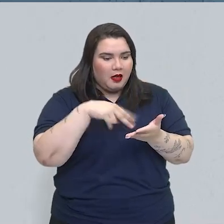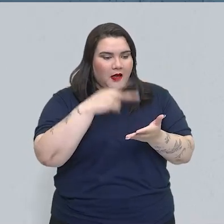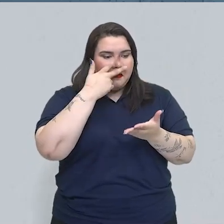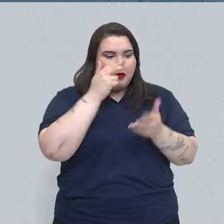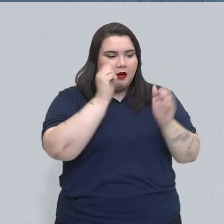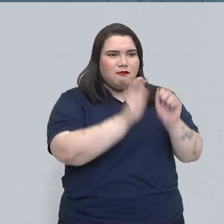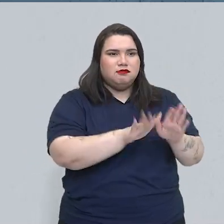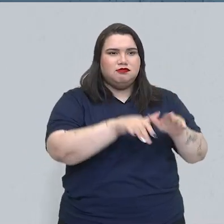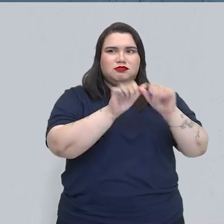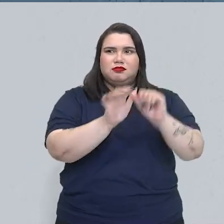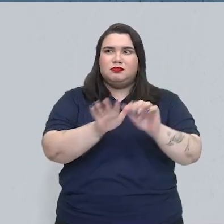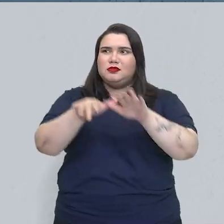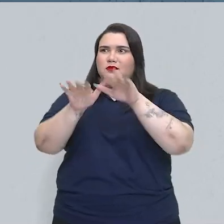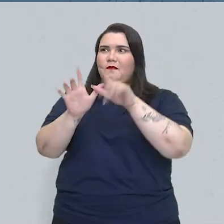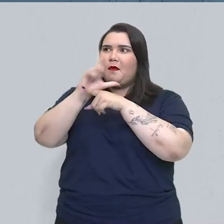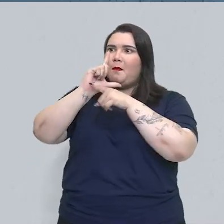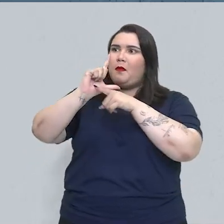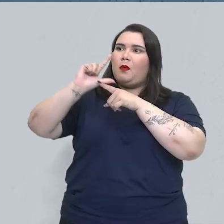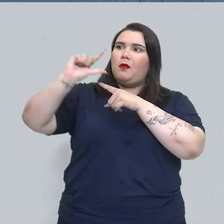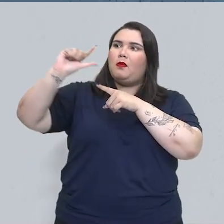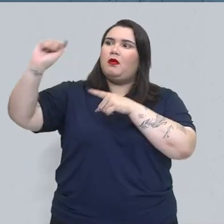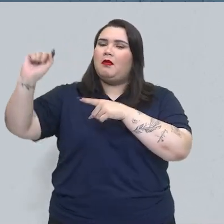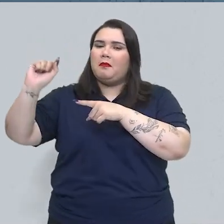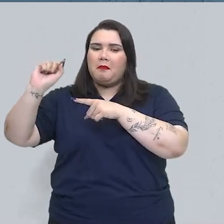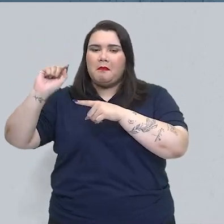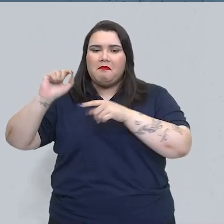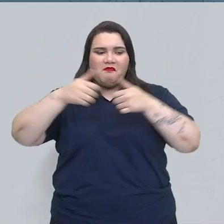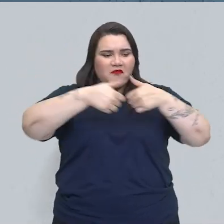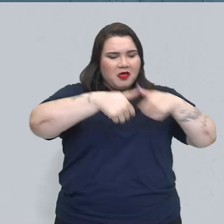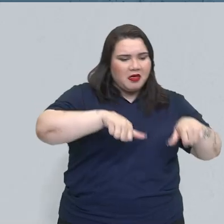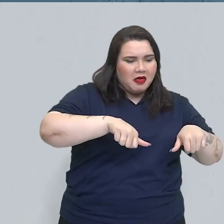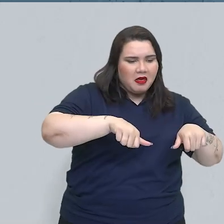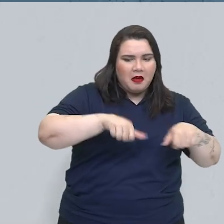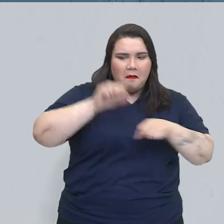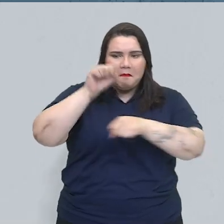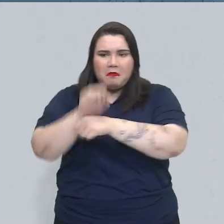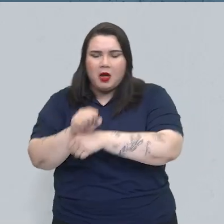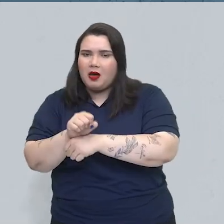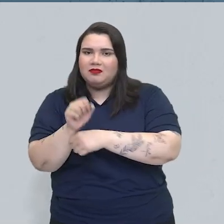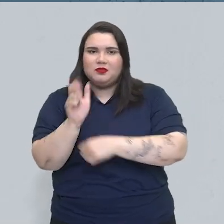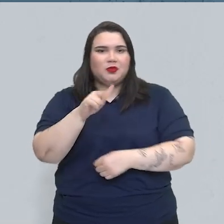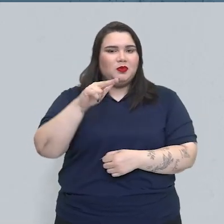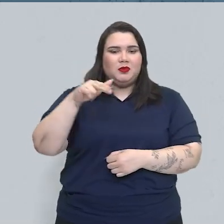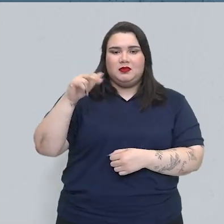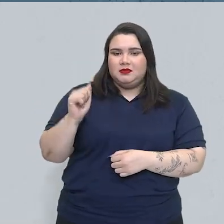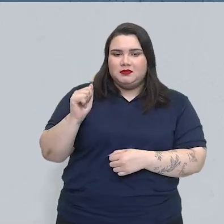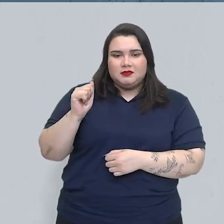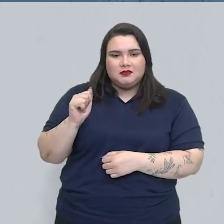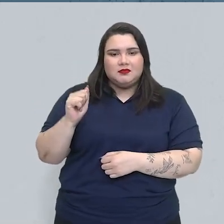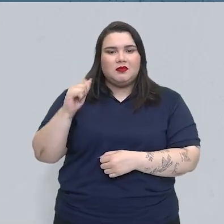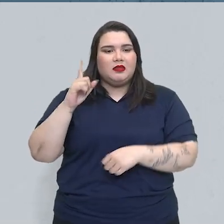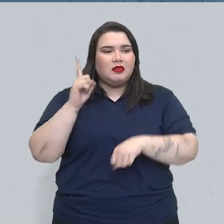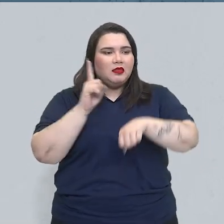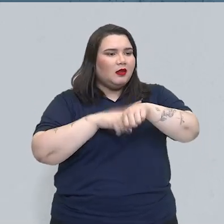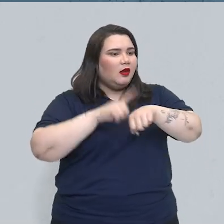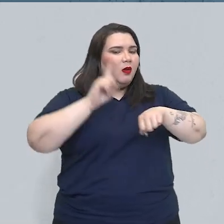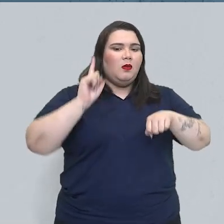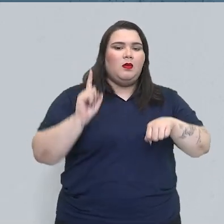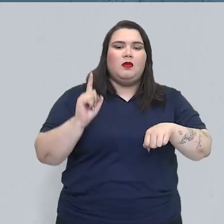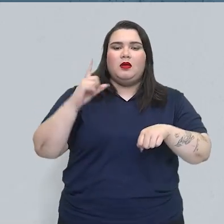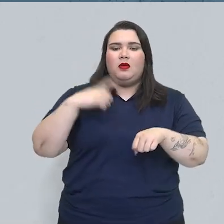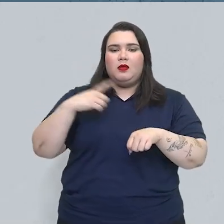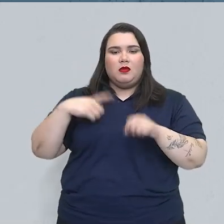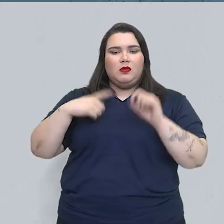de um alçapão. Eles não têm pouso nem porto. Alimentam-se um instante em